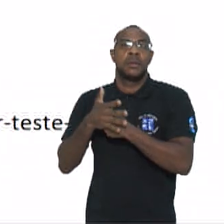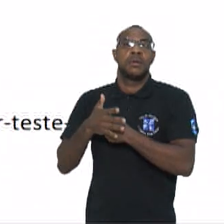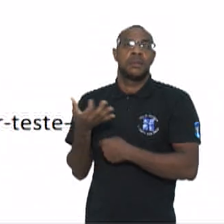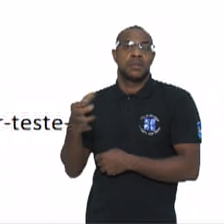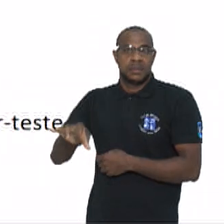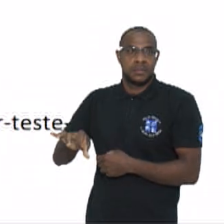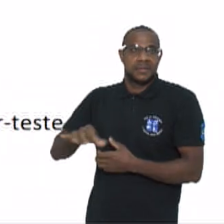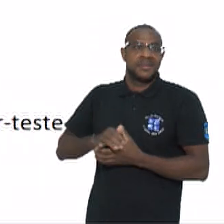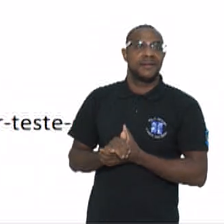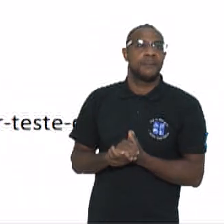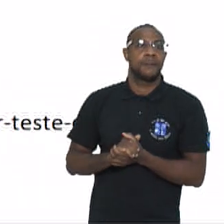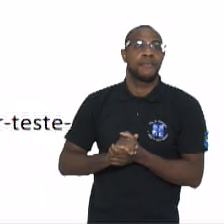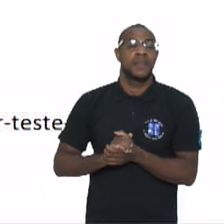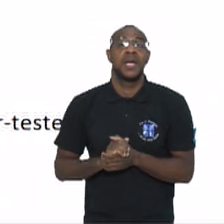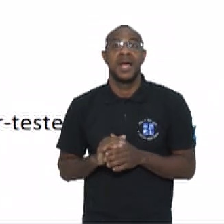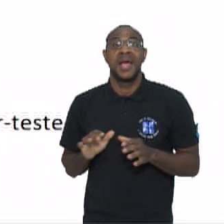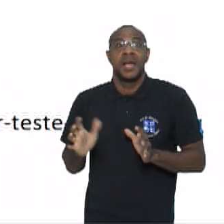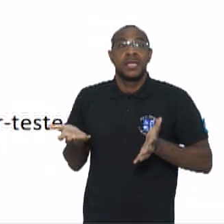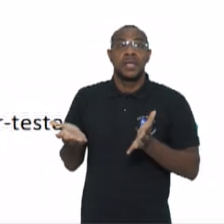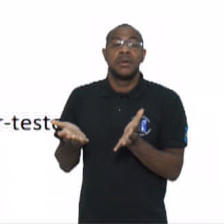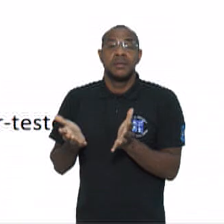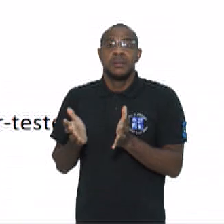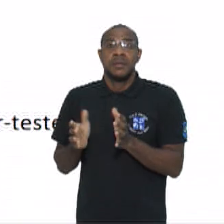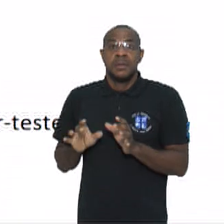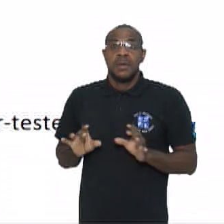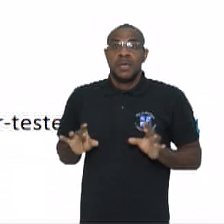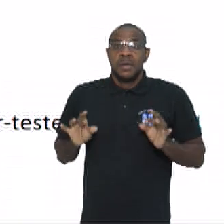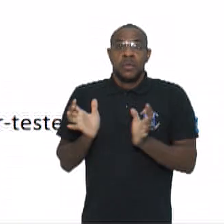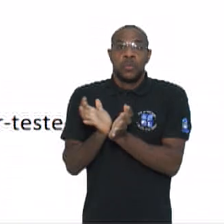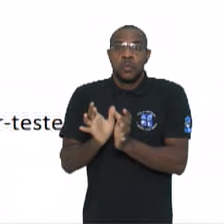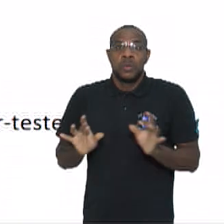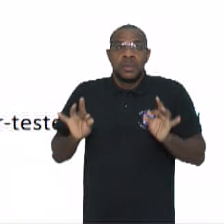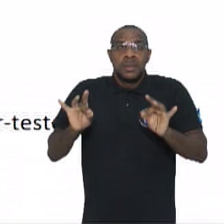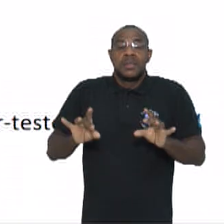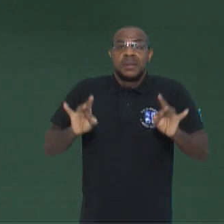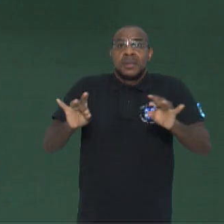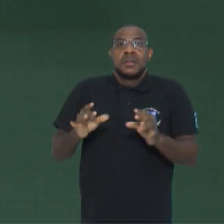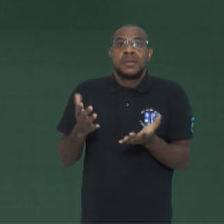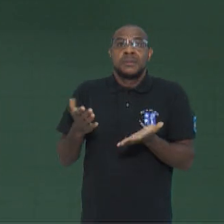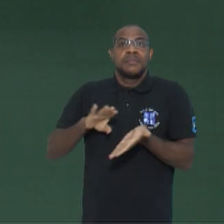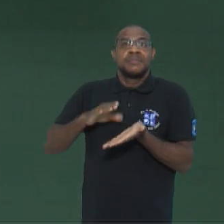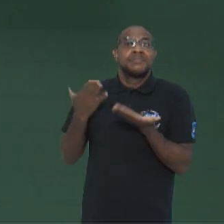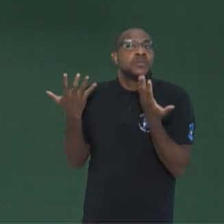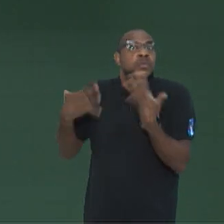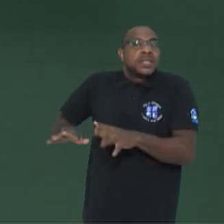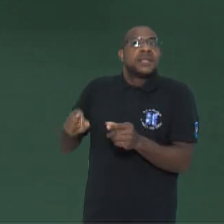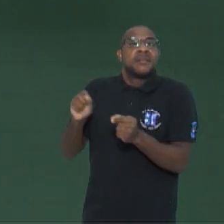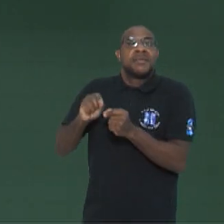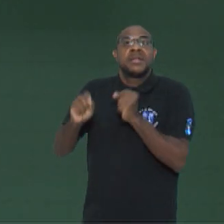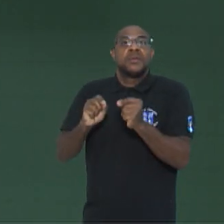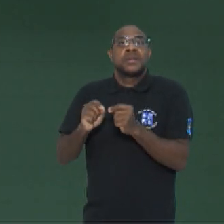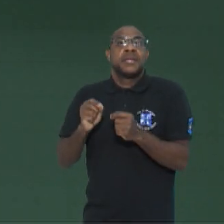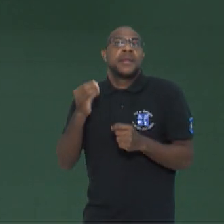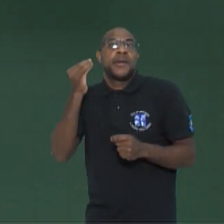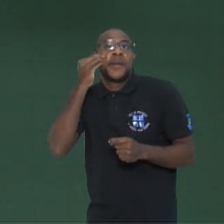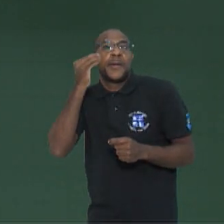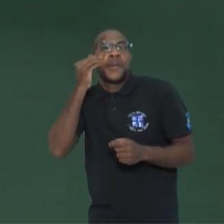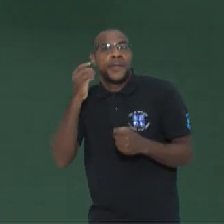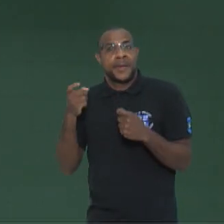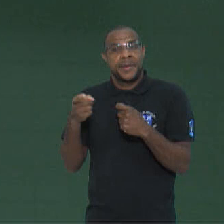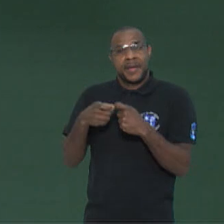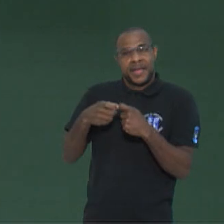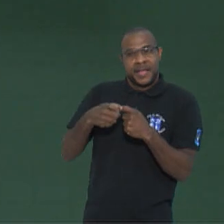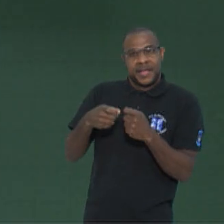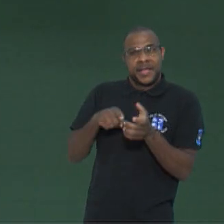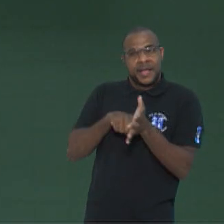Agora, pessoal, australianos rejeitam fazer teste de Covid-19 e preocupam autoridades. A mesma manchete. Qual que é o